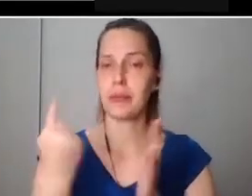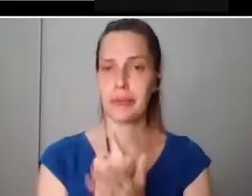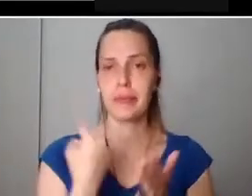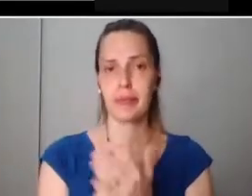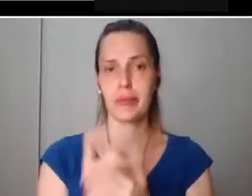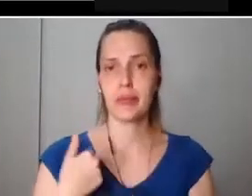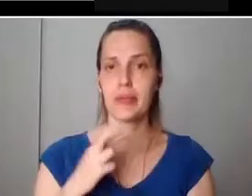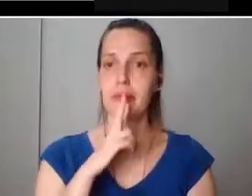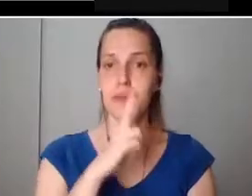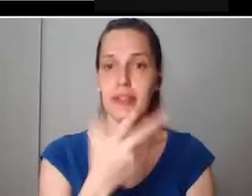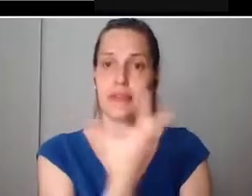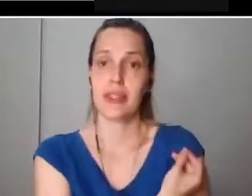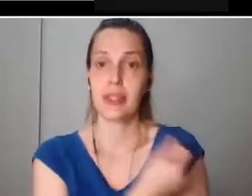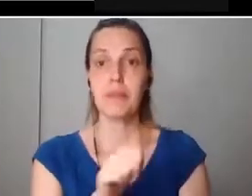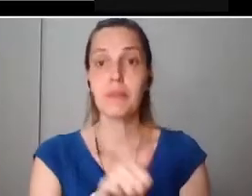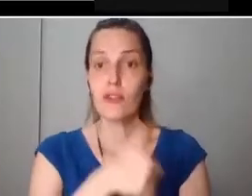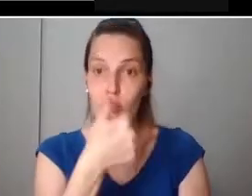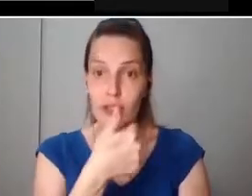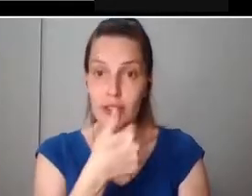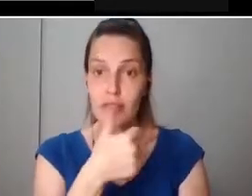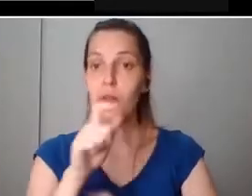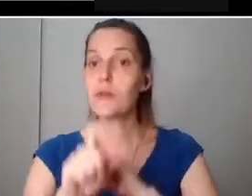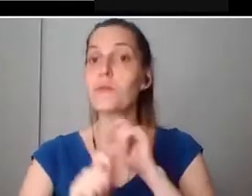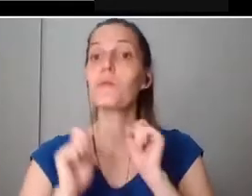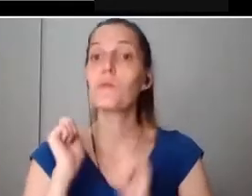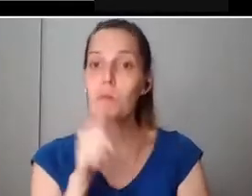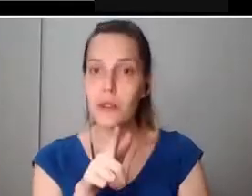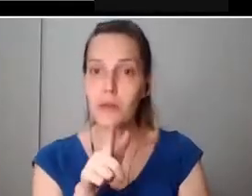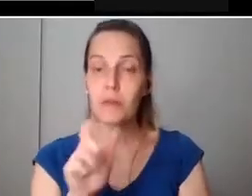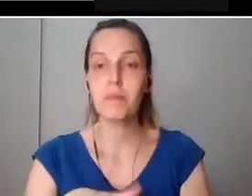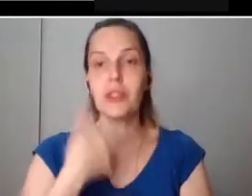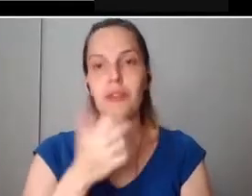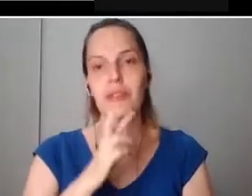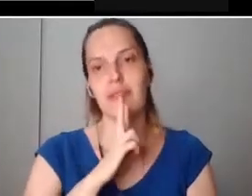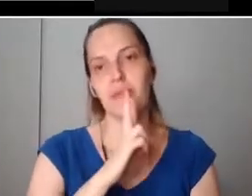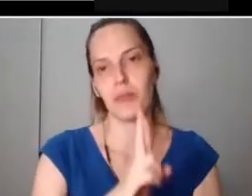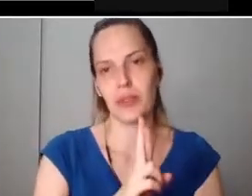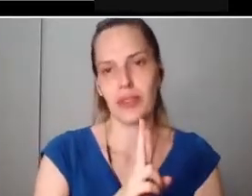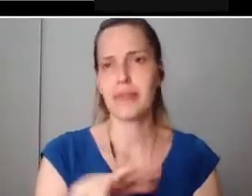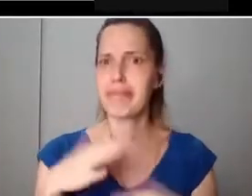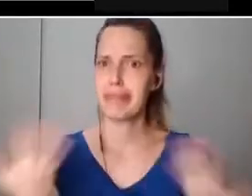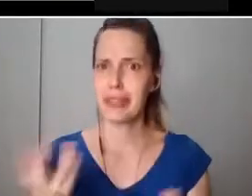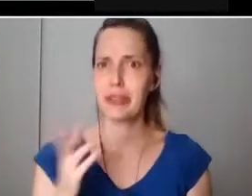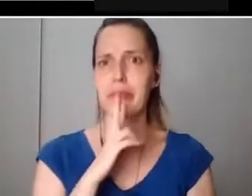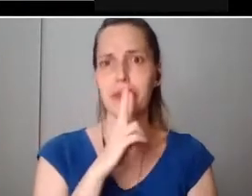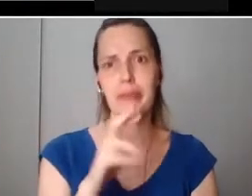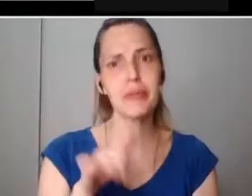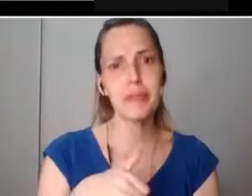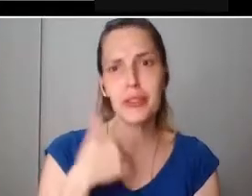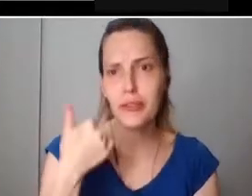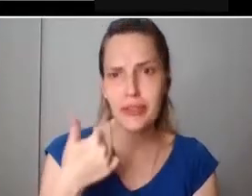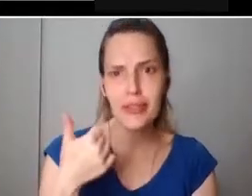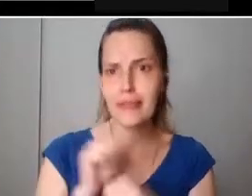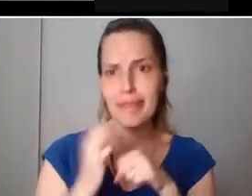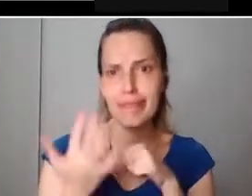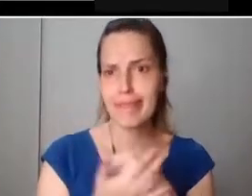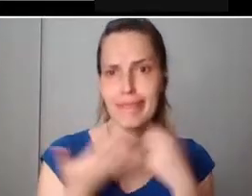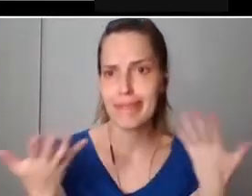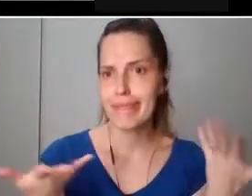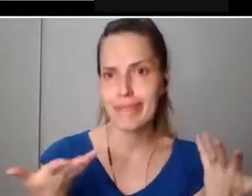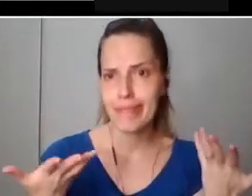a melhor resposta. Né? E qual é a melhor resposta, então, para o SARS-CoV-2? Né? Então, a gente sabe mais ou